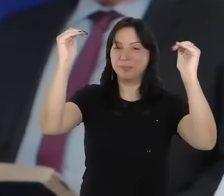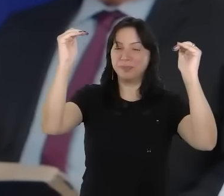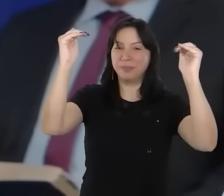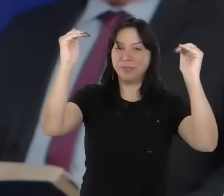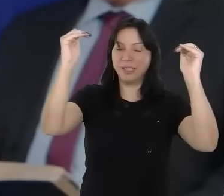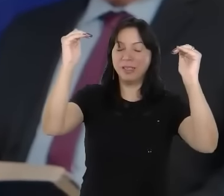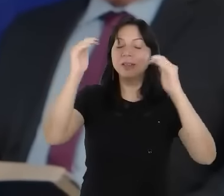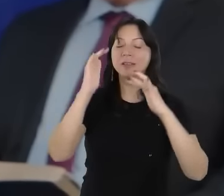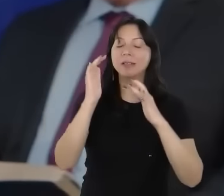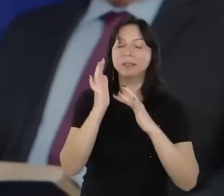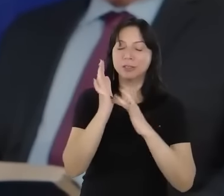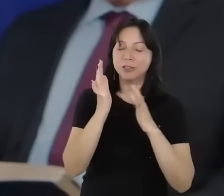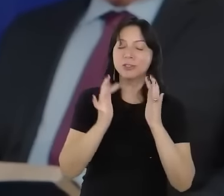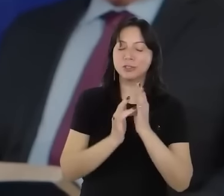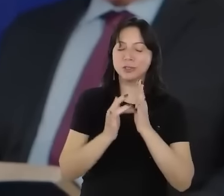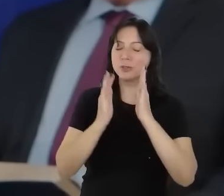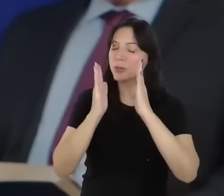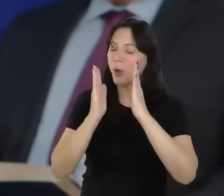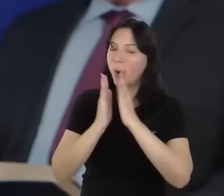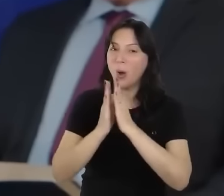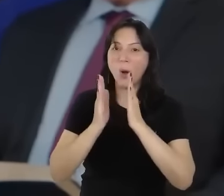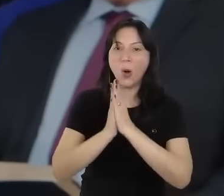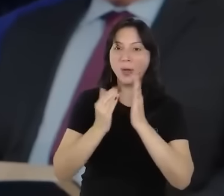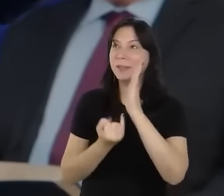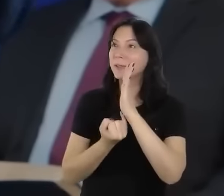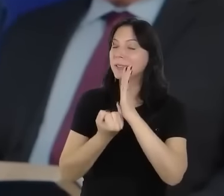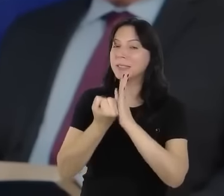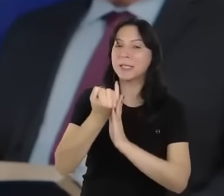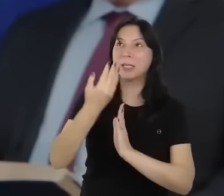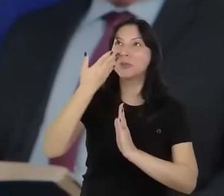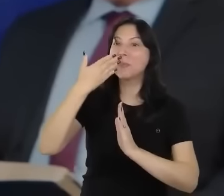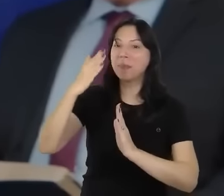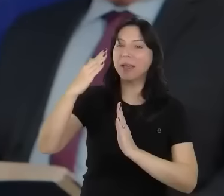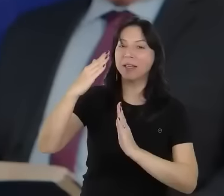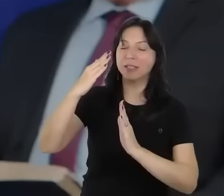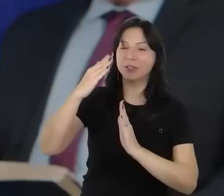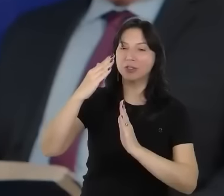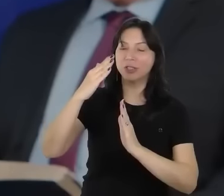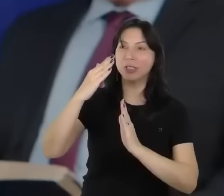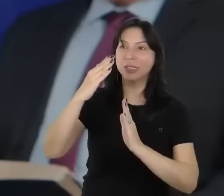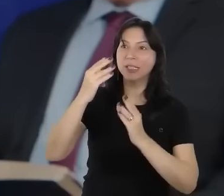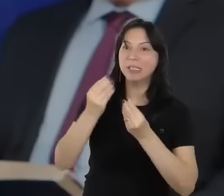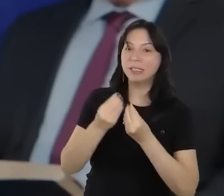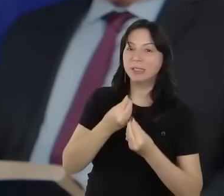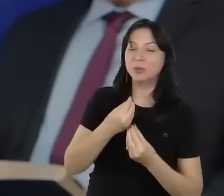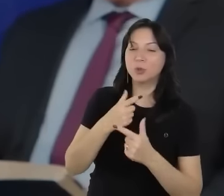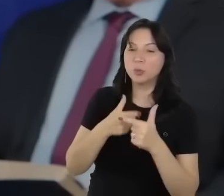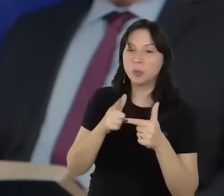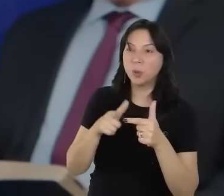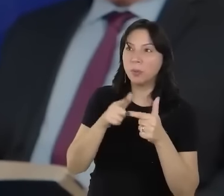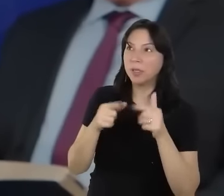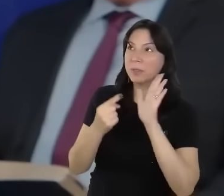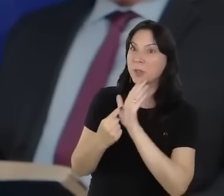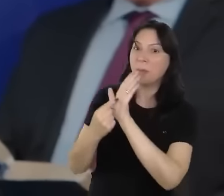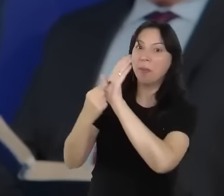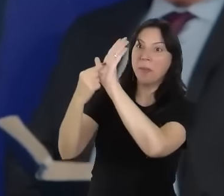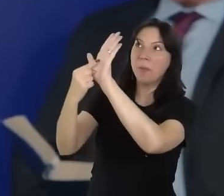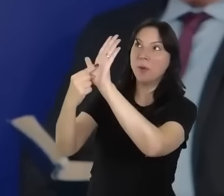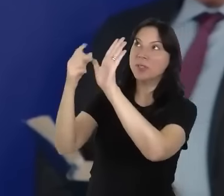intercede por você e ele socorre você e ele ajuda você e ele coloca a sua causa diante do pai ele é o